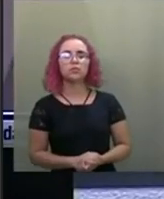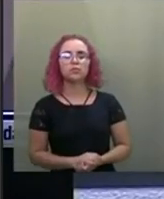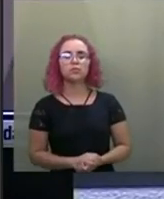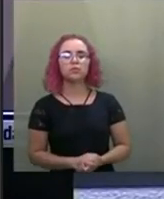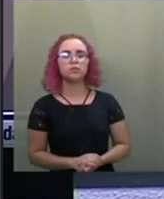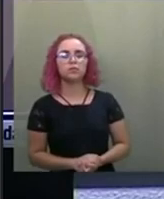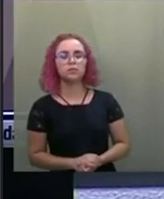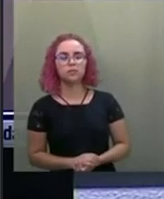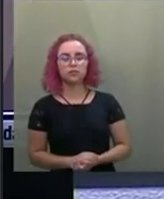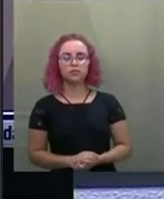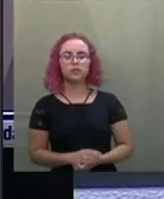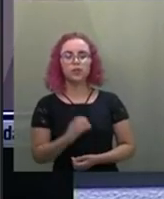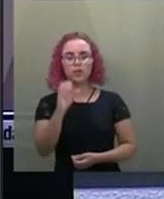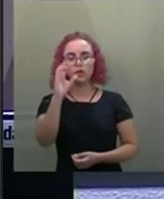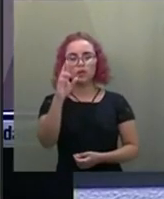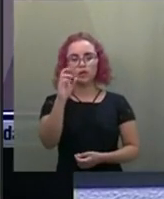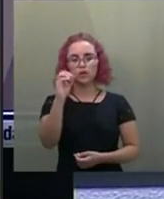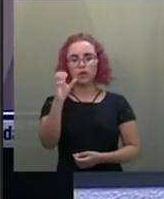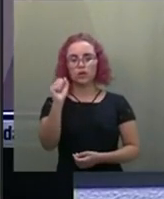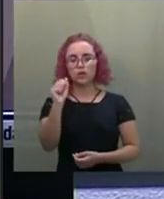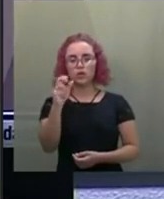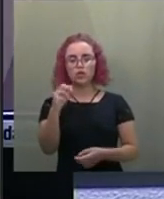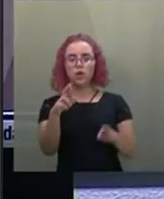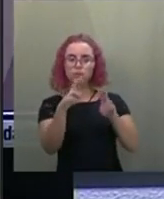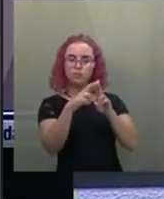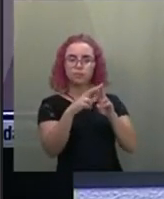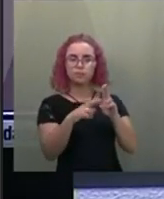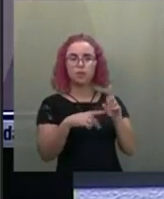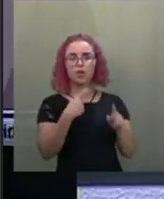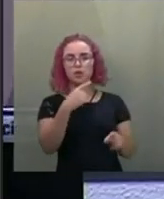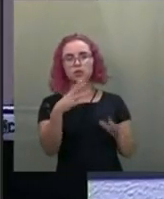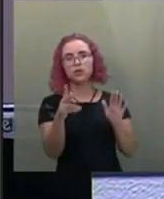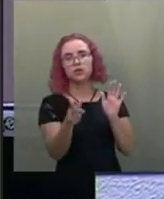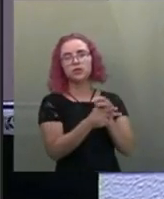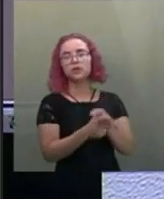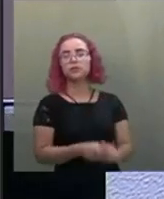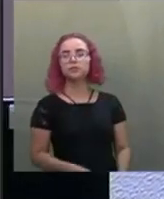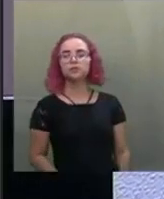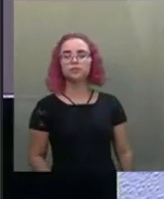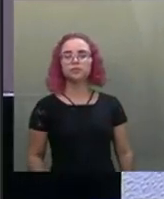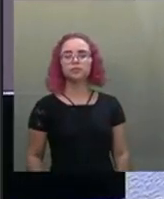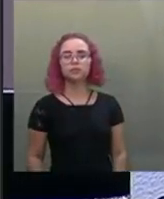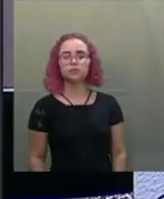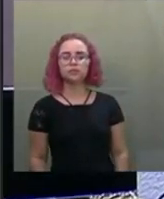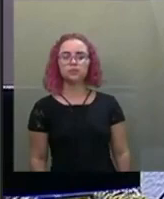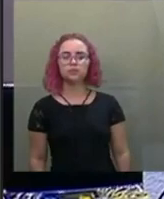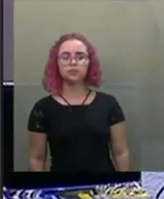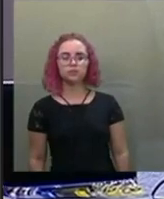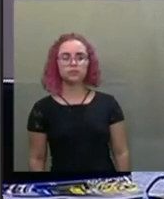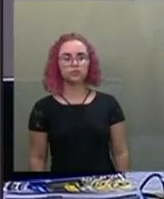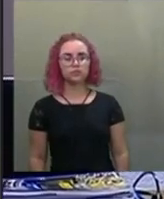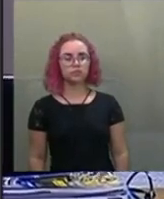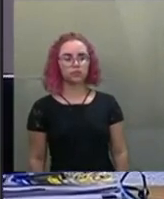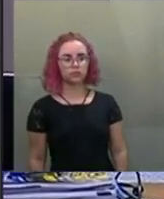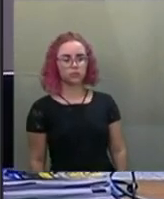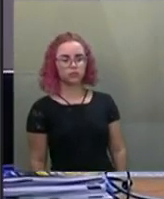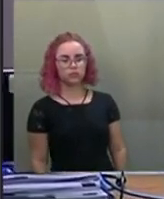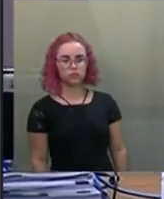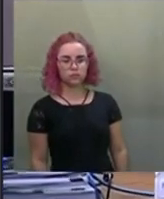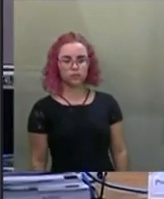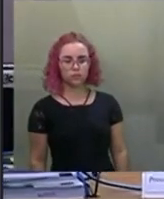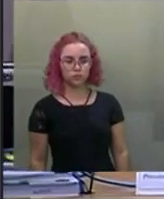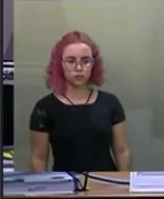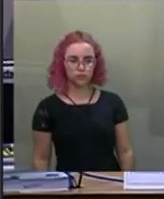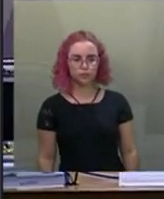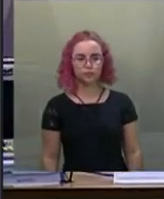necessário, nem grande, nem zero. Ele tem que ser do tamanho necessário e está inchadíssimo sob vários aspectos